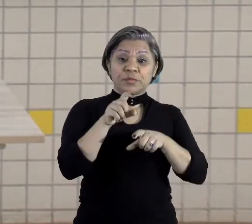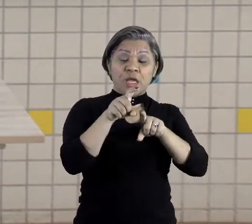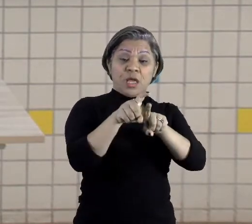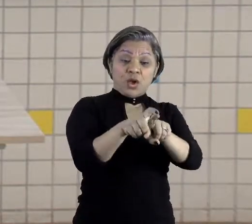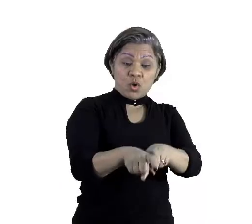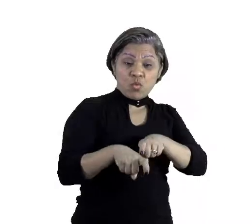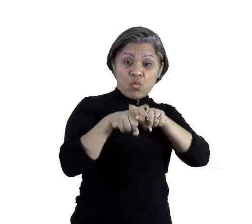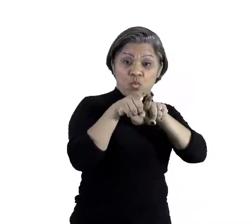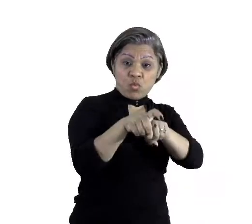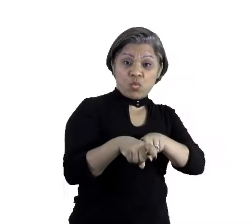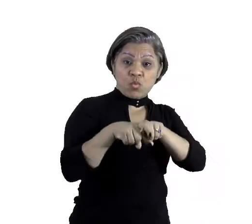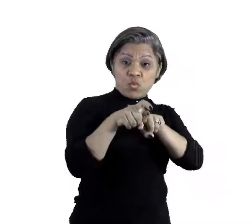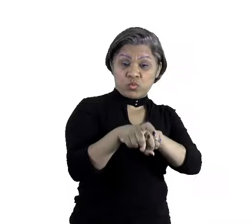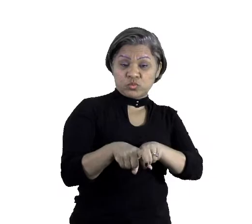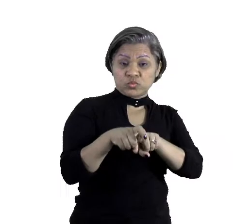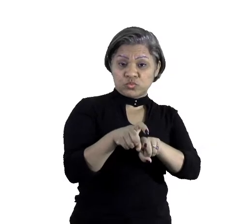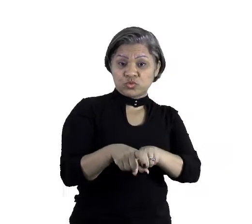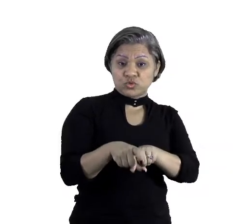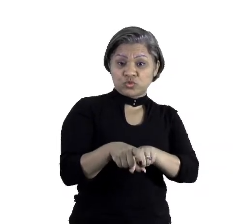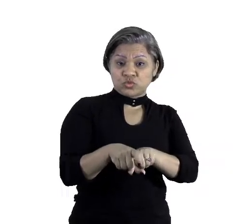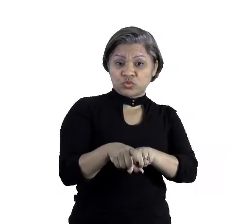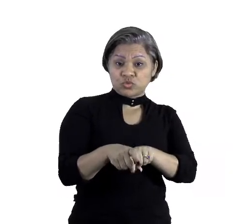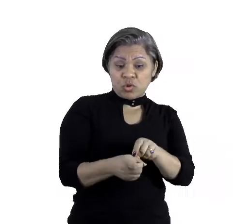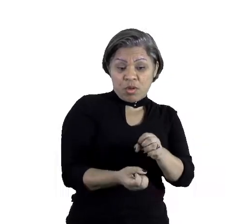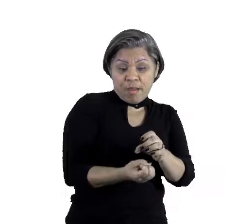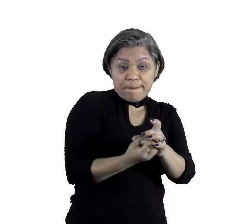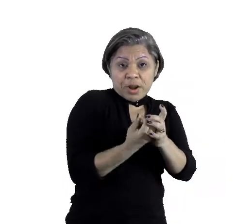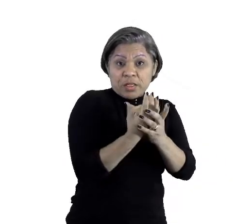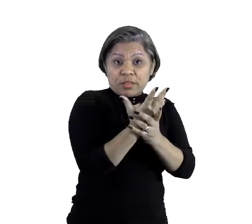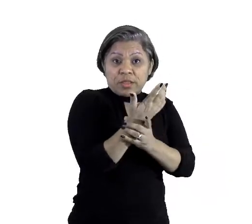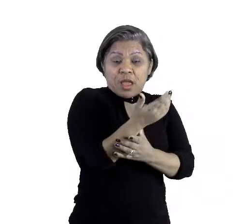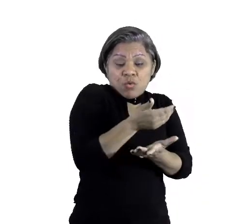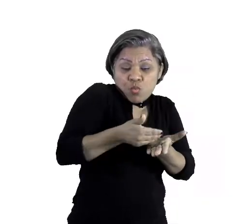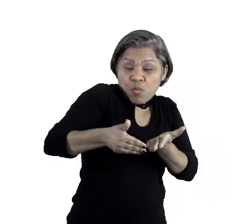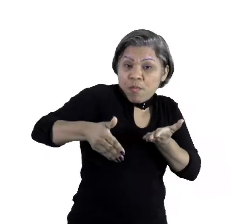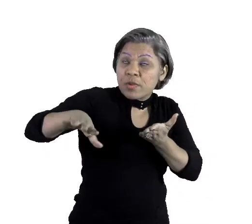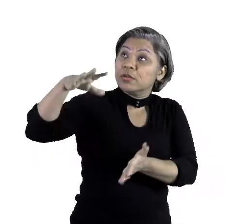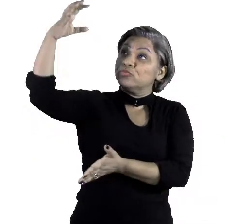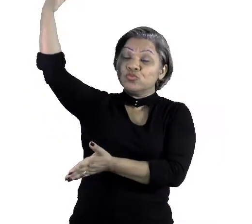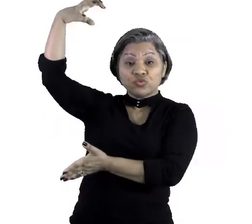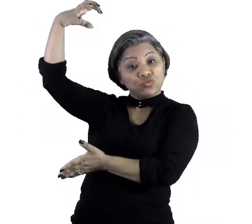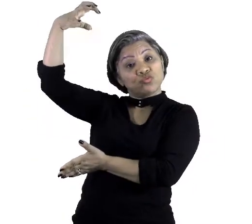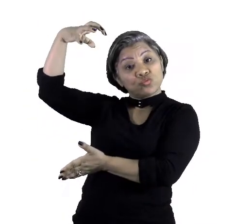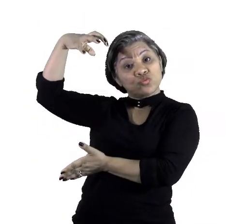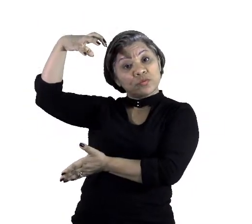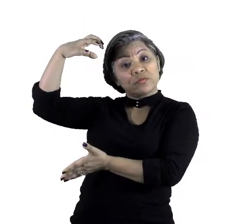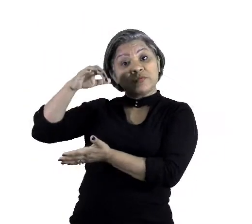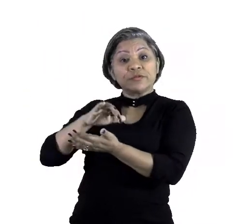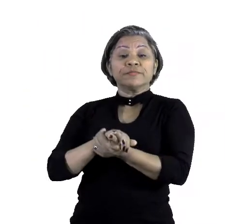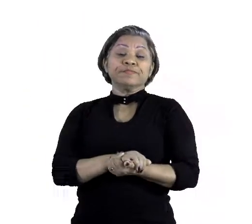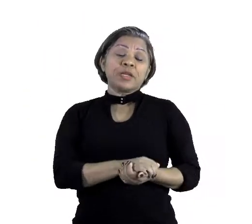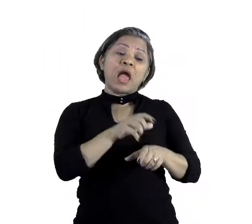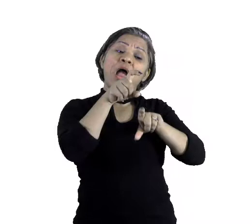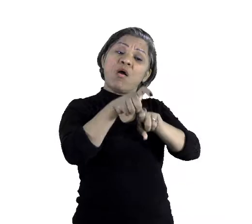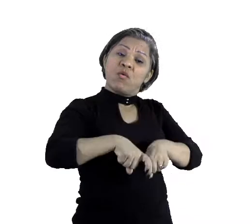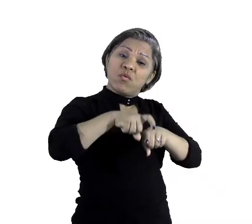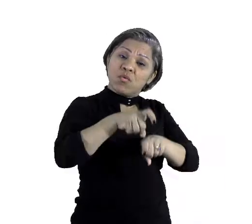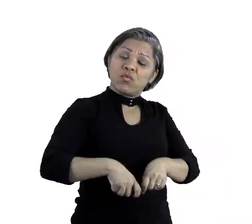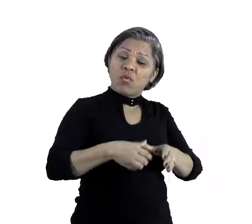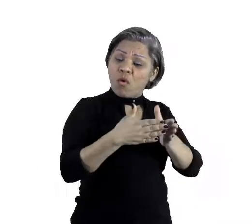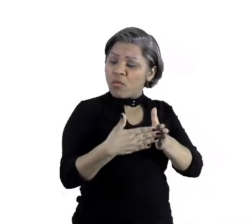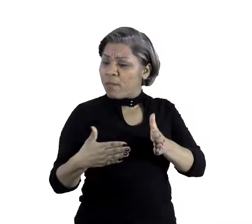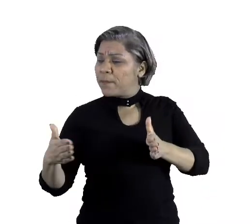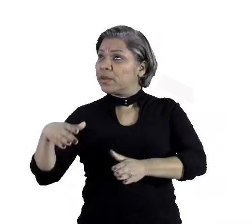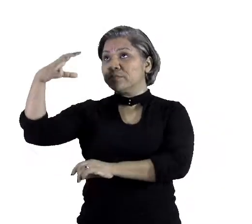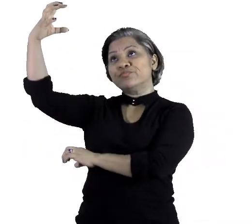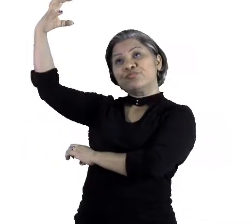cultivo agrícola plantado durante o período chuvoso. É o cultivo agrícola plantado durante o período